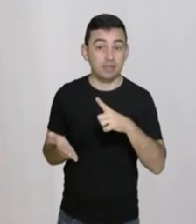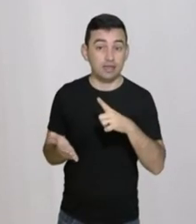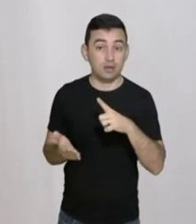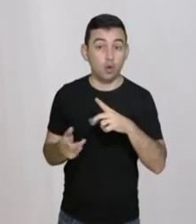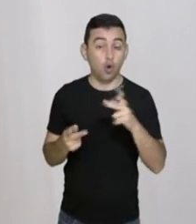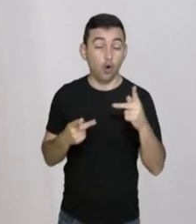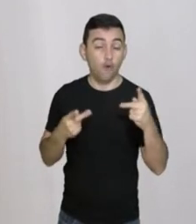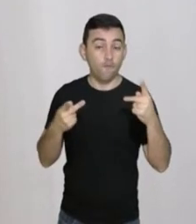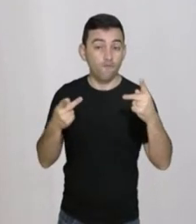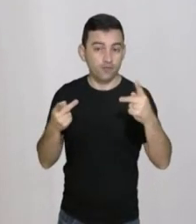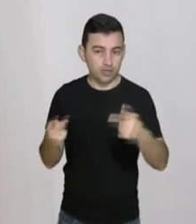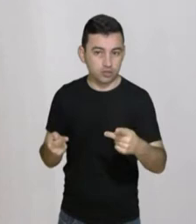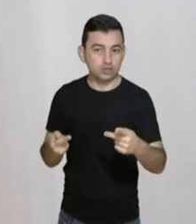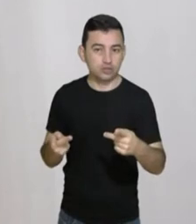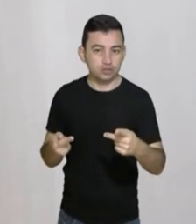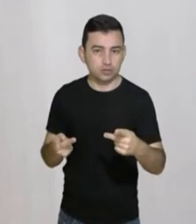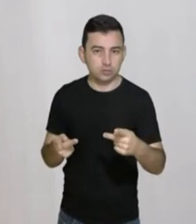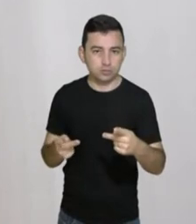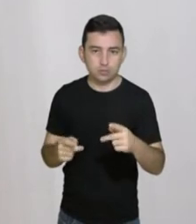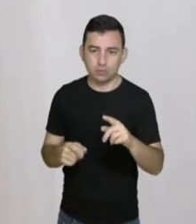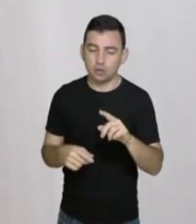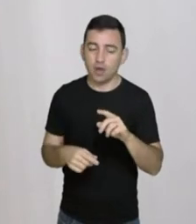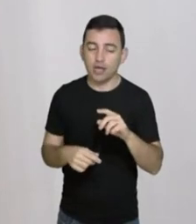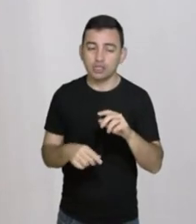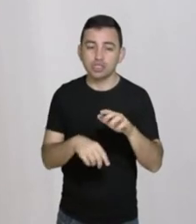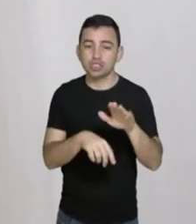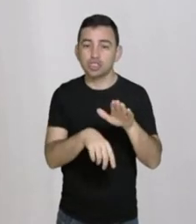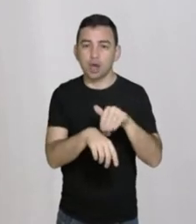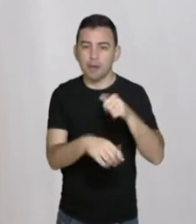convite, não é uma convocação, é um convite,